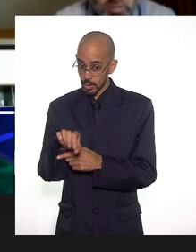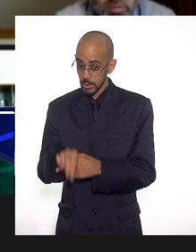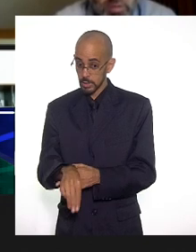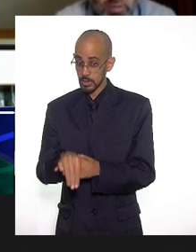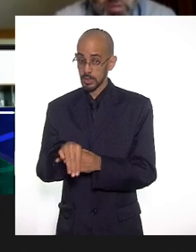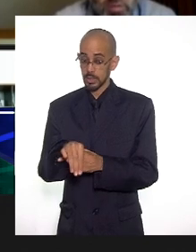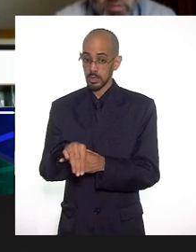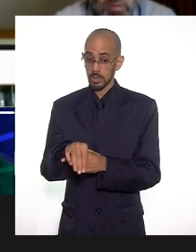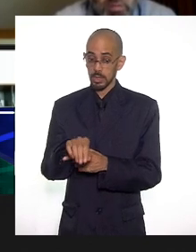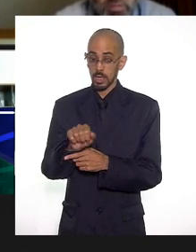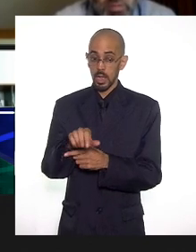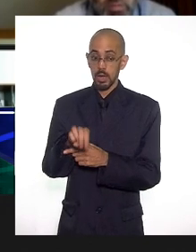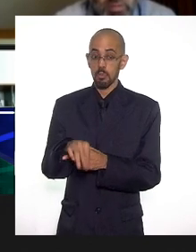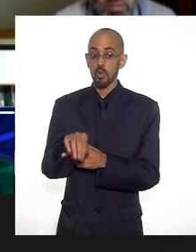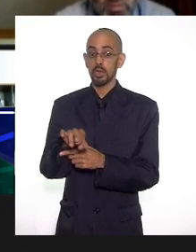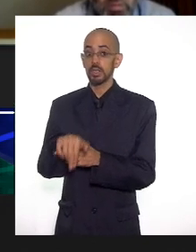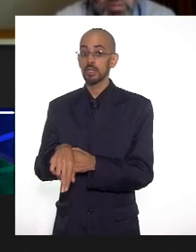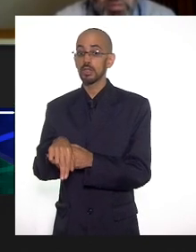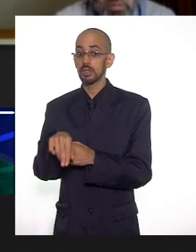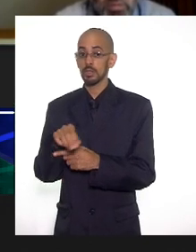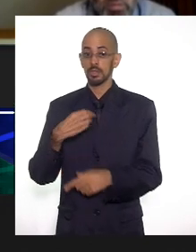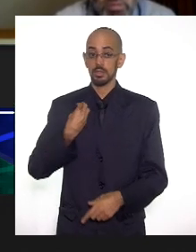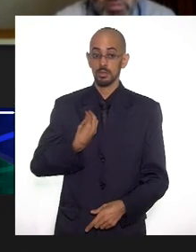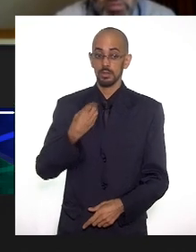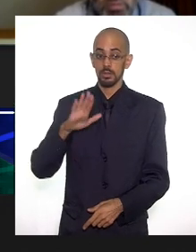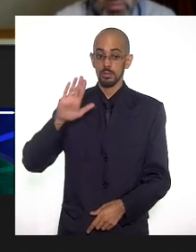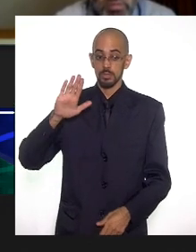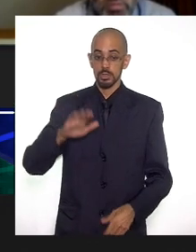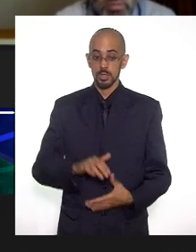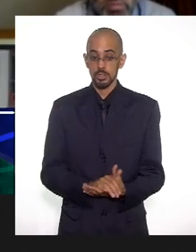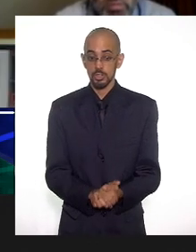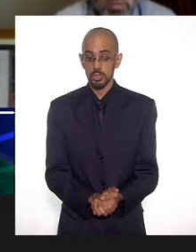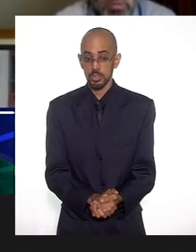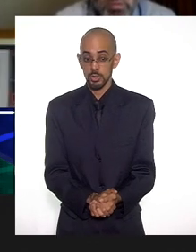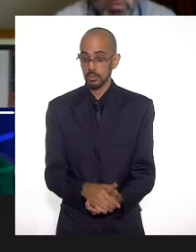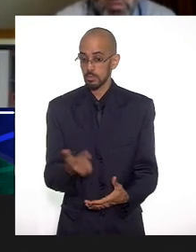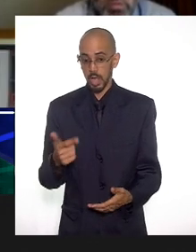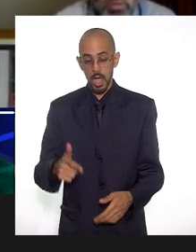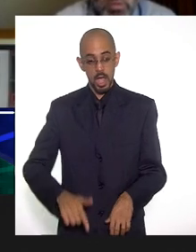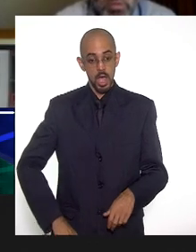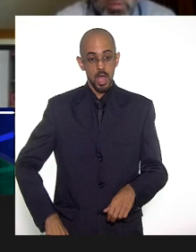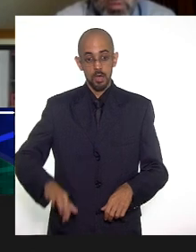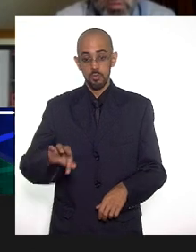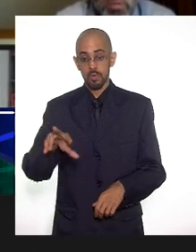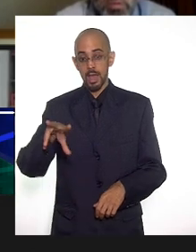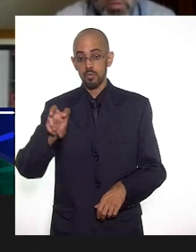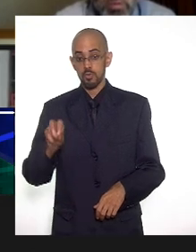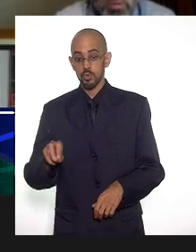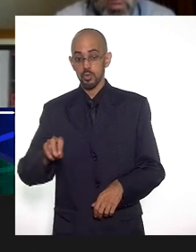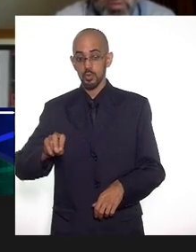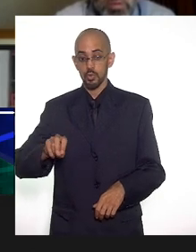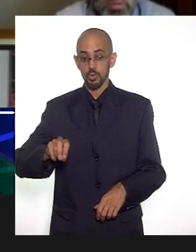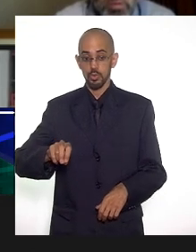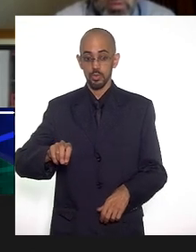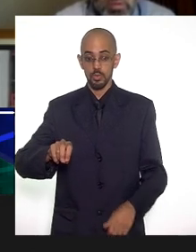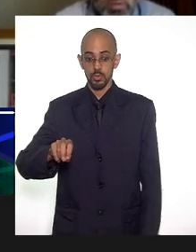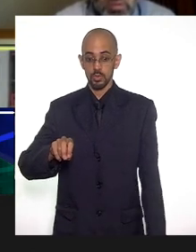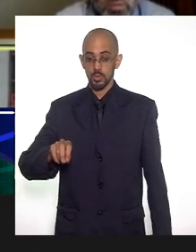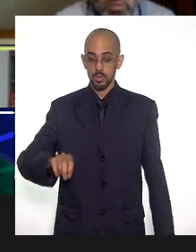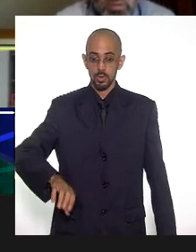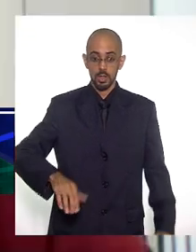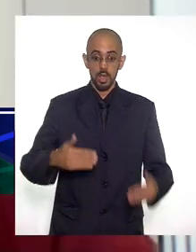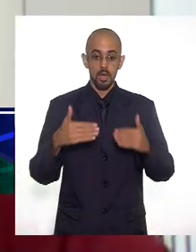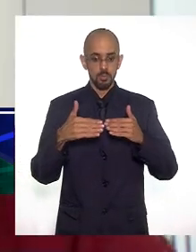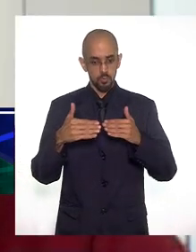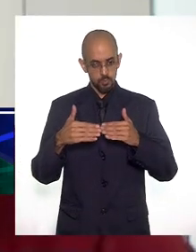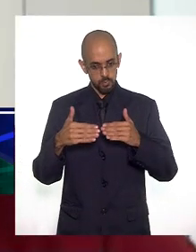Deputado Rodrigo Amorim. Deputados Flávio Serafim. Senhor presidente, o parecer